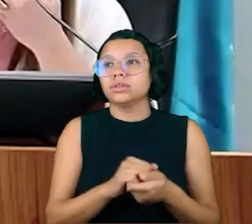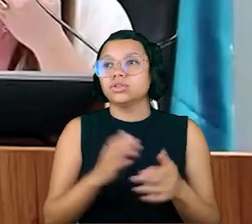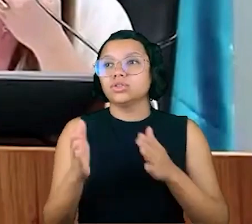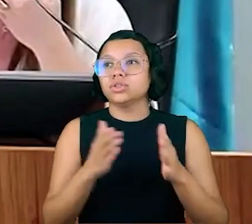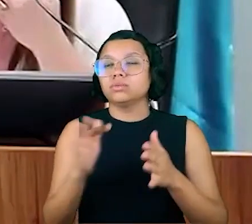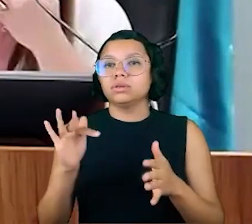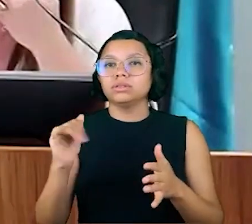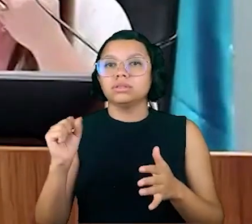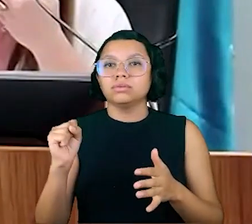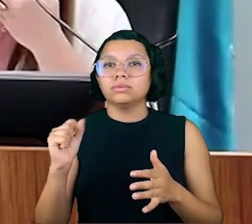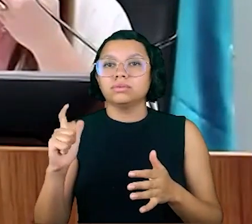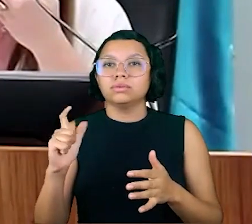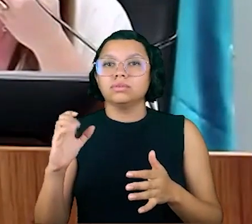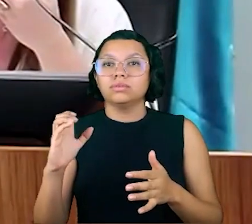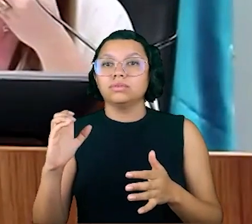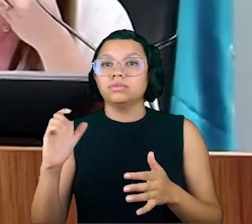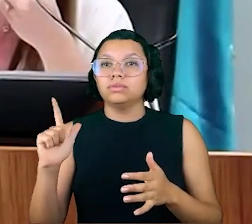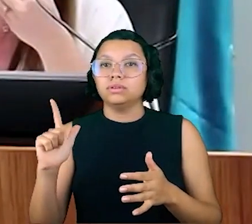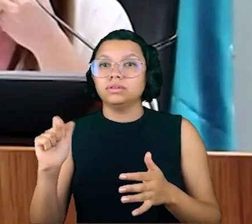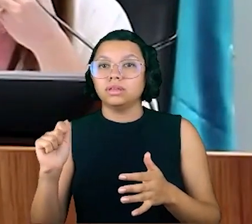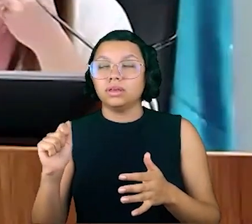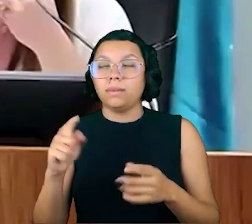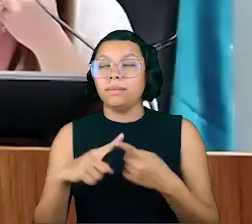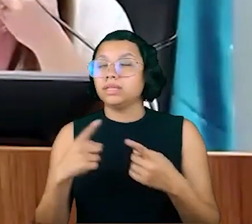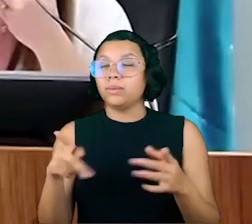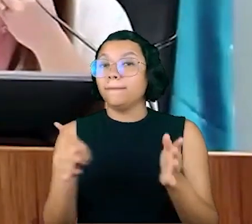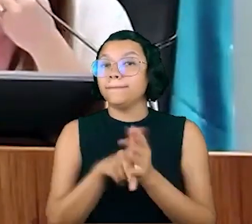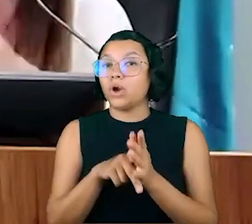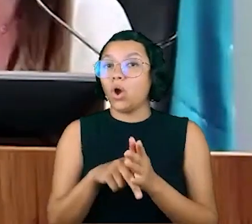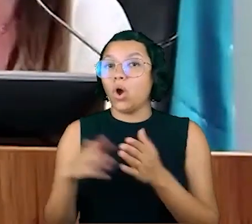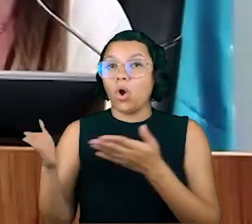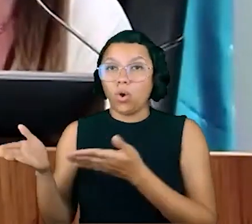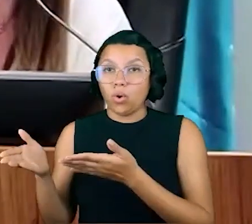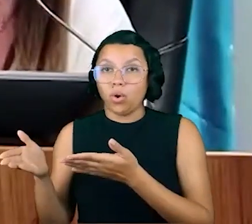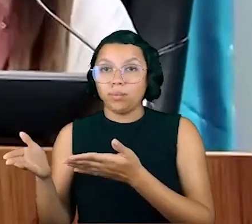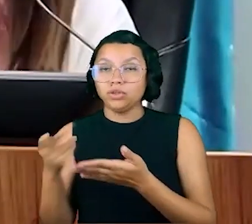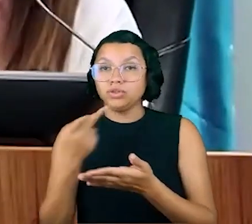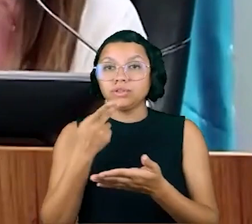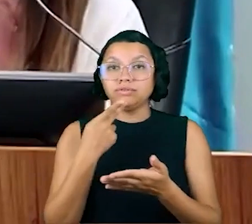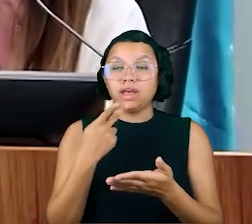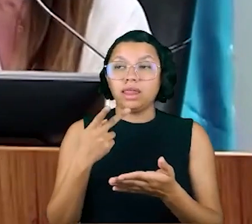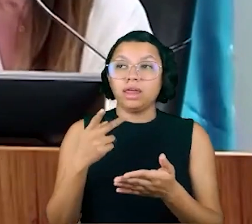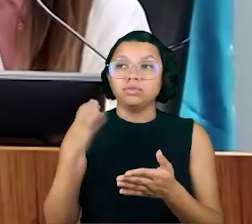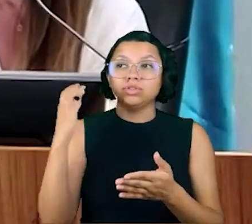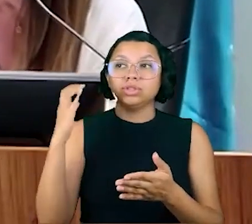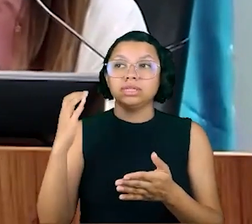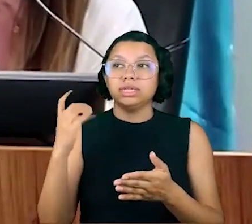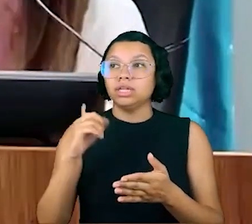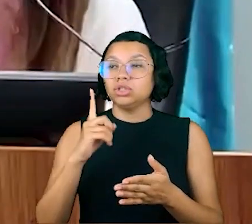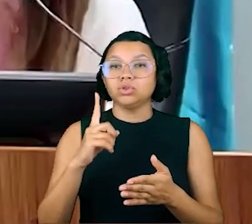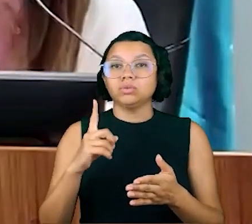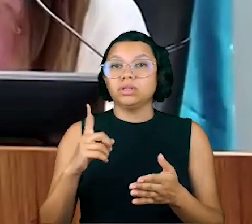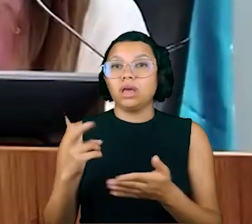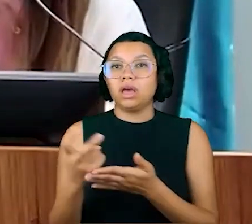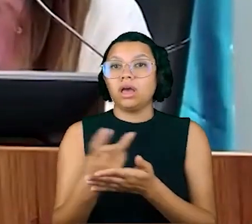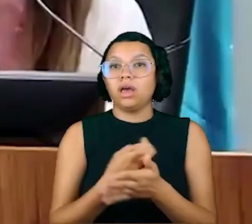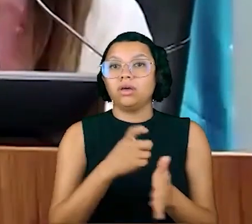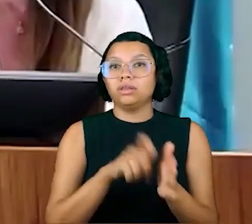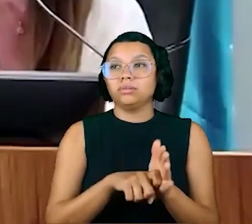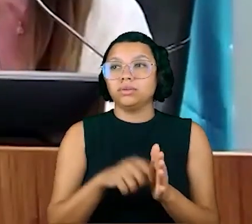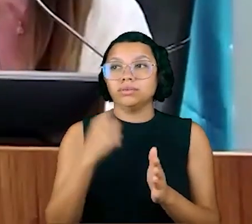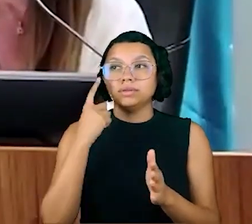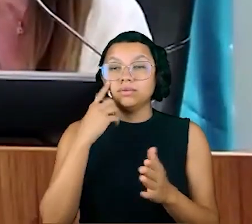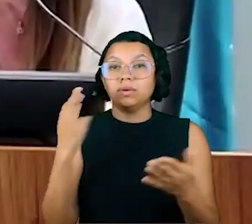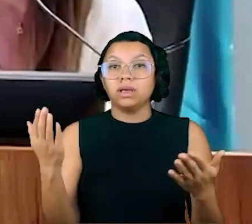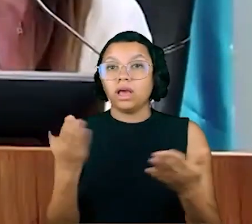falar situação fiscal, mas não é propriamente fiscal, porque nós estamos falando de créditos não tributários. Você viu que até na restituição do imposto de renda agora tem a